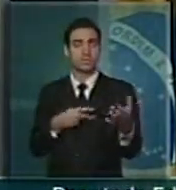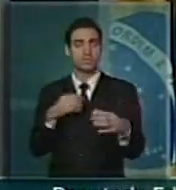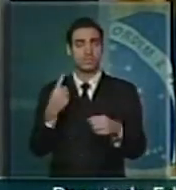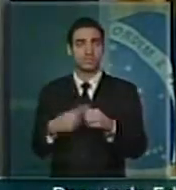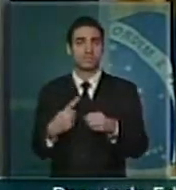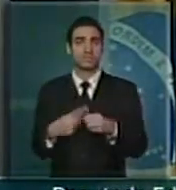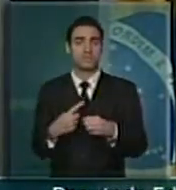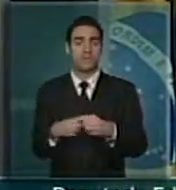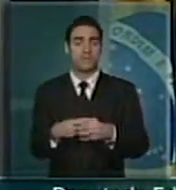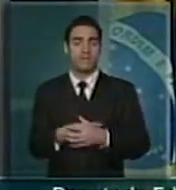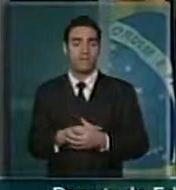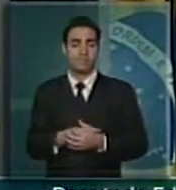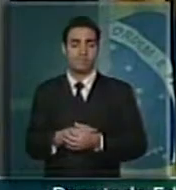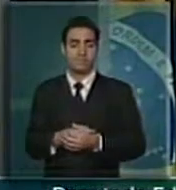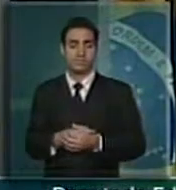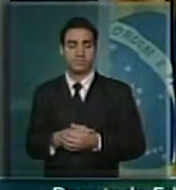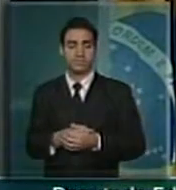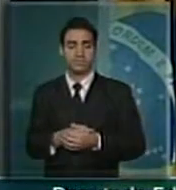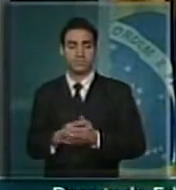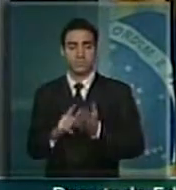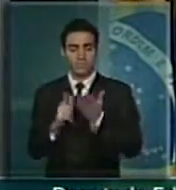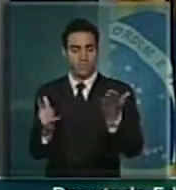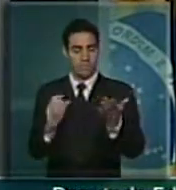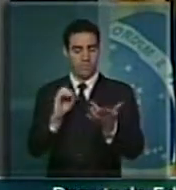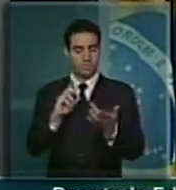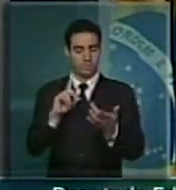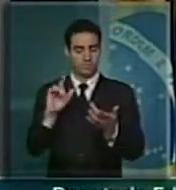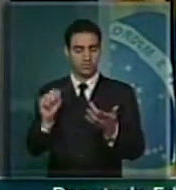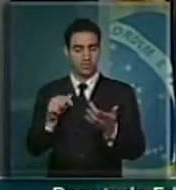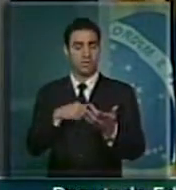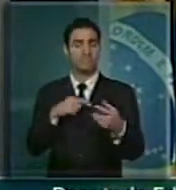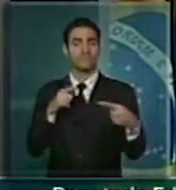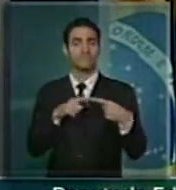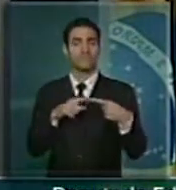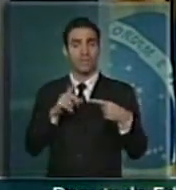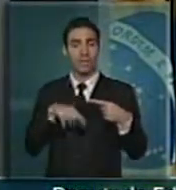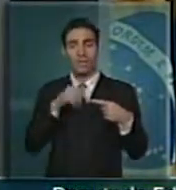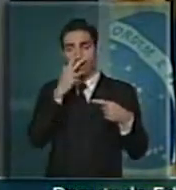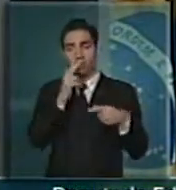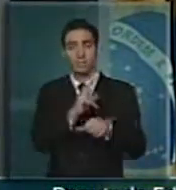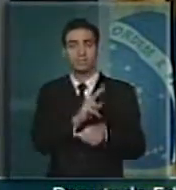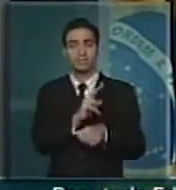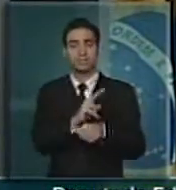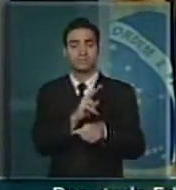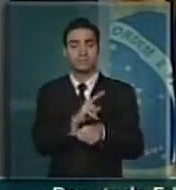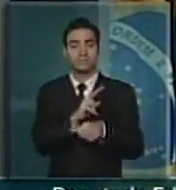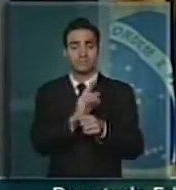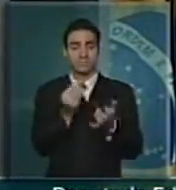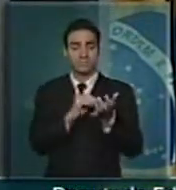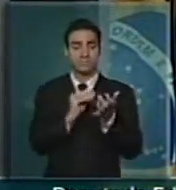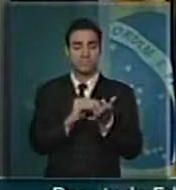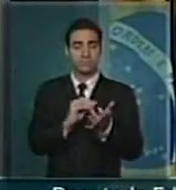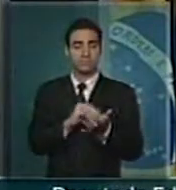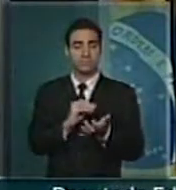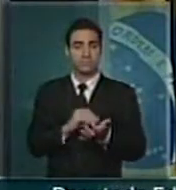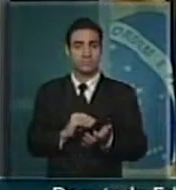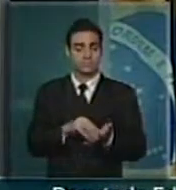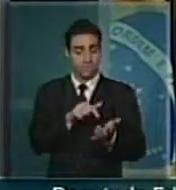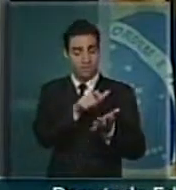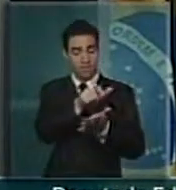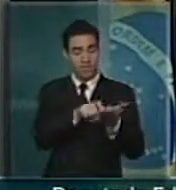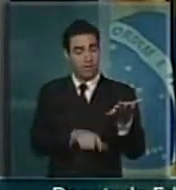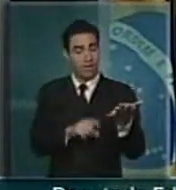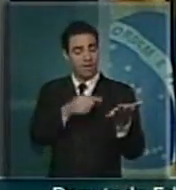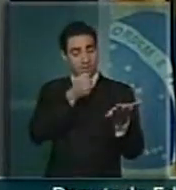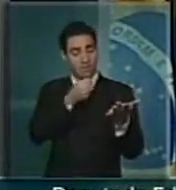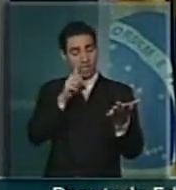cidade. O jornal O Dia tem essa característica, né, de cuidar muito, de pautar muito a cidade